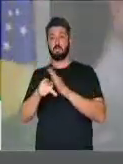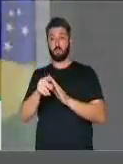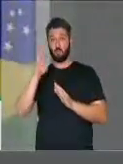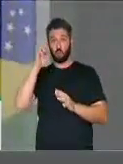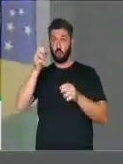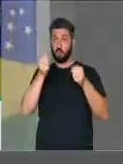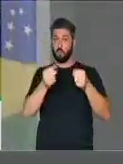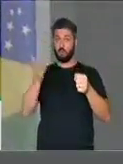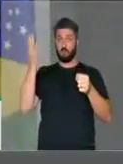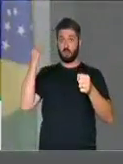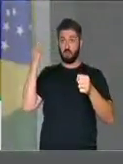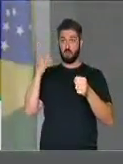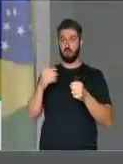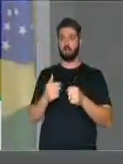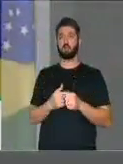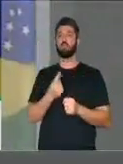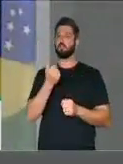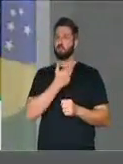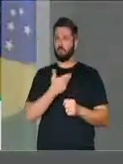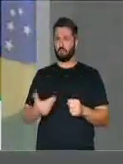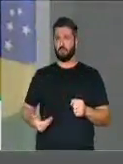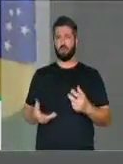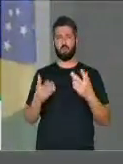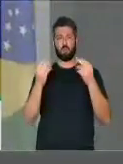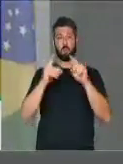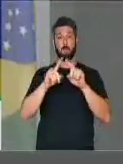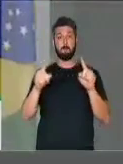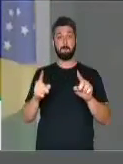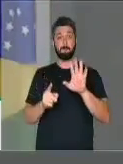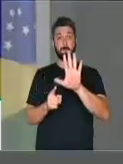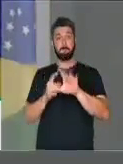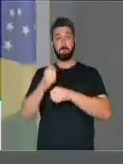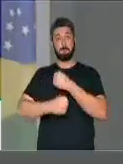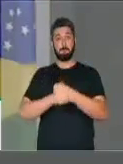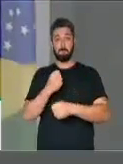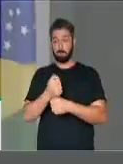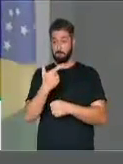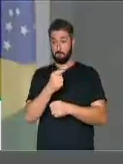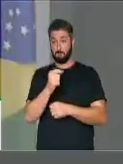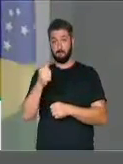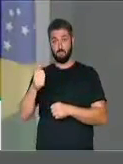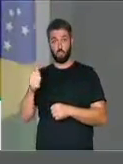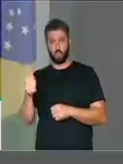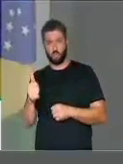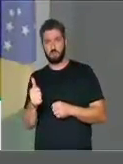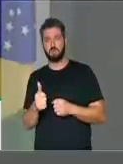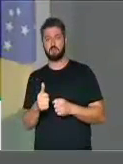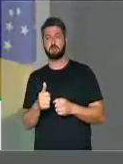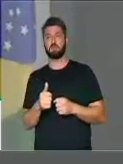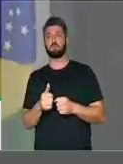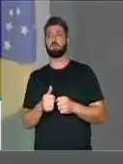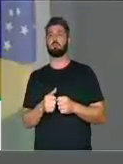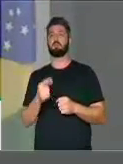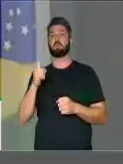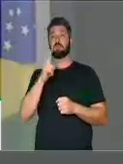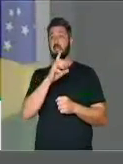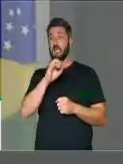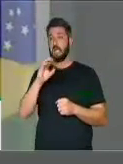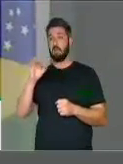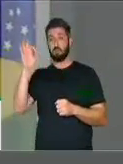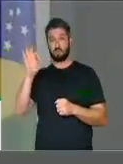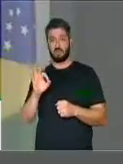donos do poder e muito dinheiro público. Mas em 2011, isso ainda estava longe de ser